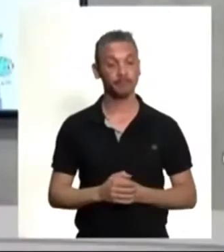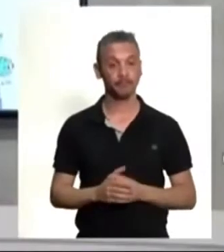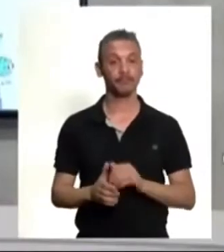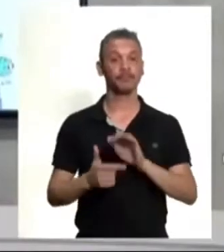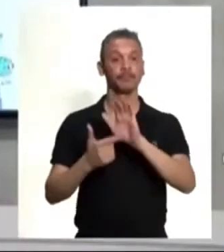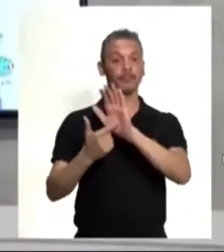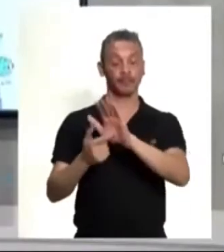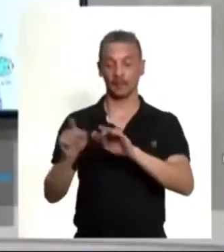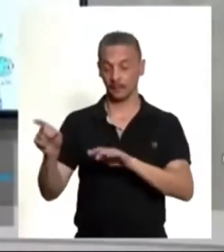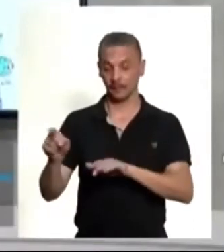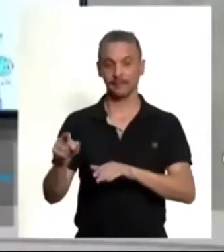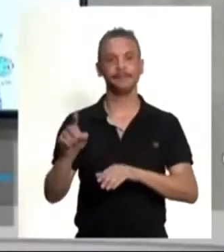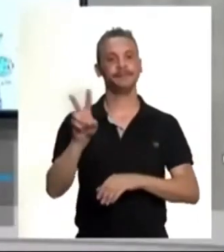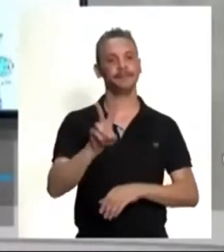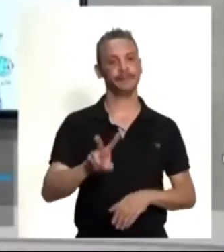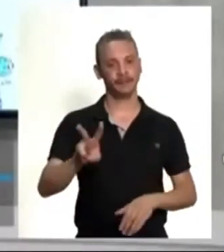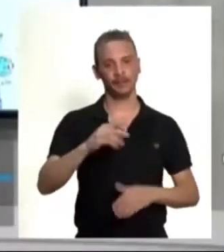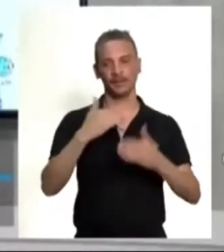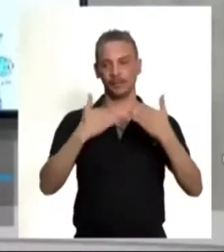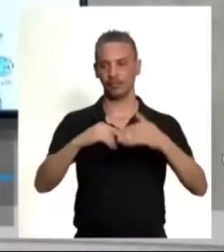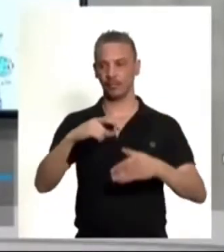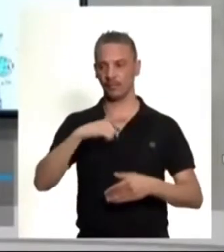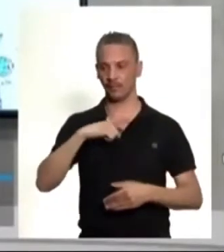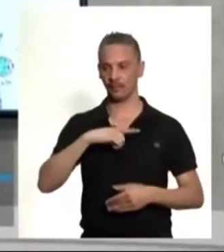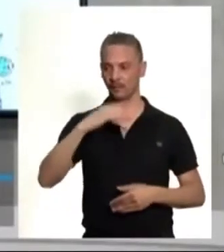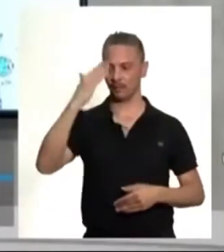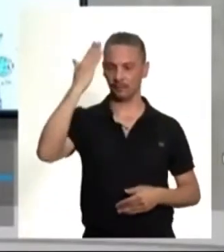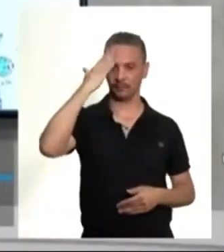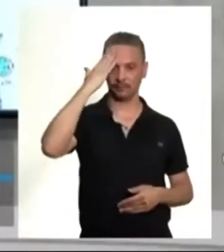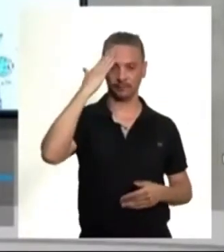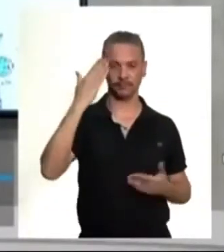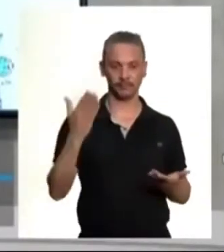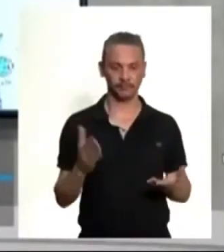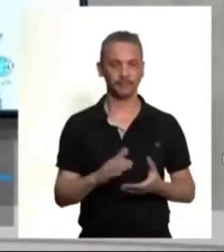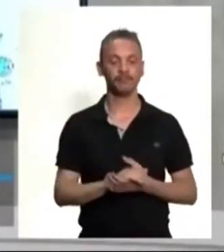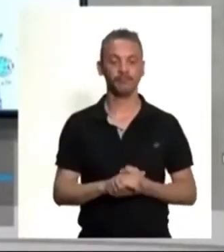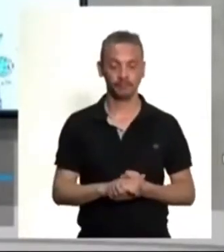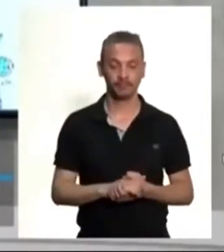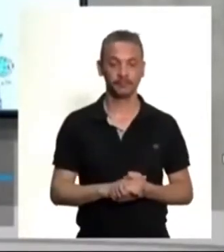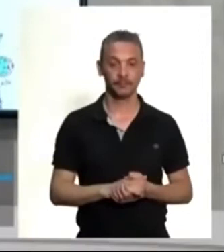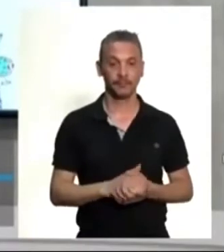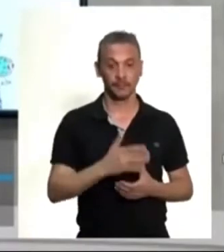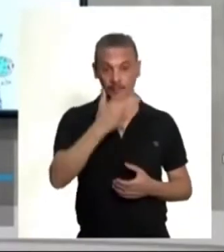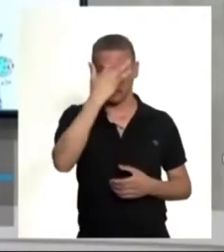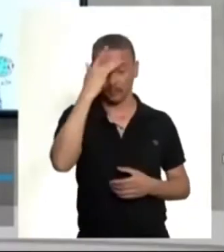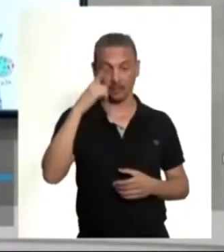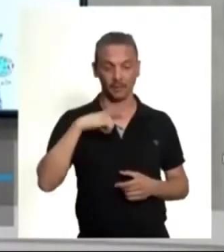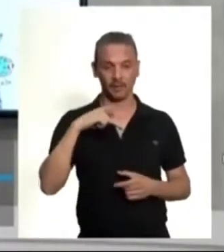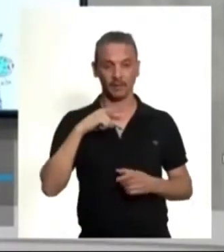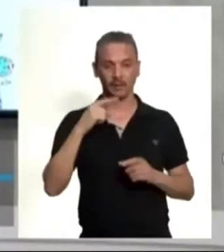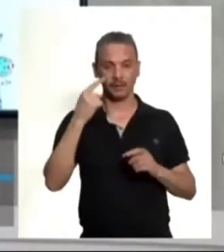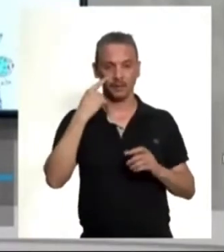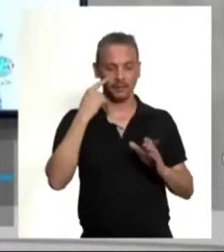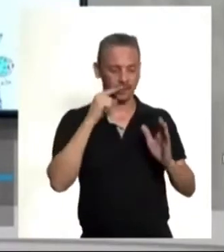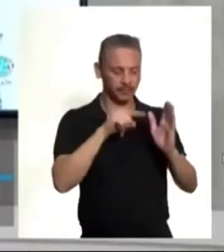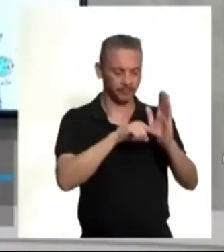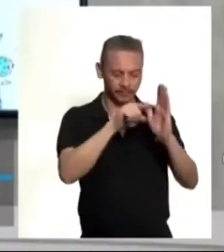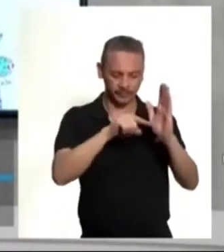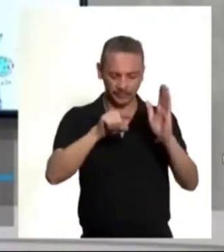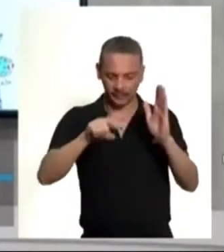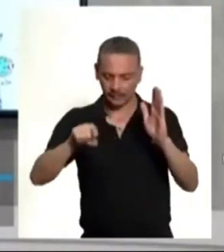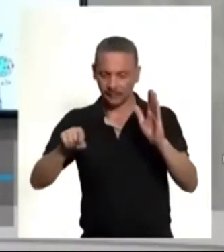no vestibular. Se você puder, faça um fluxograma, coloque assim,